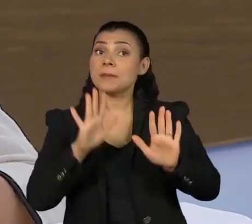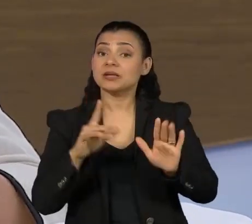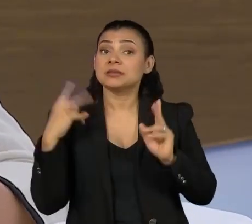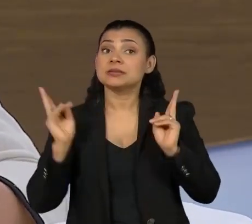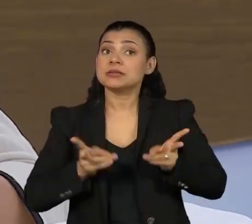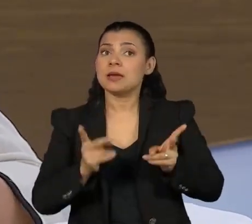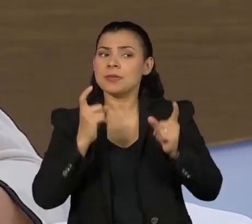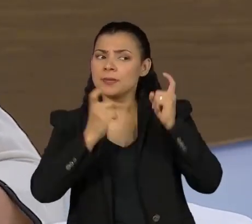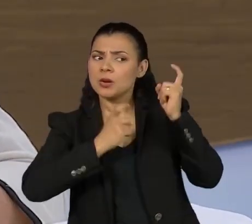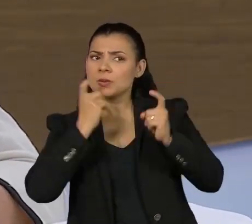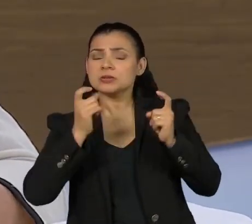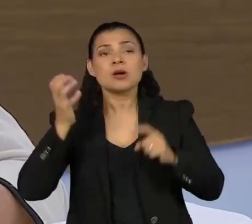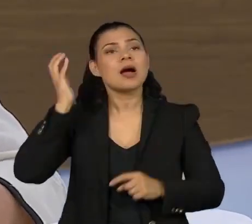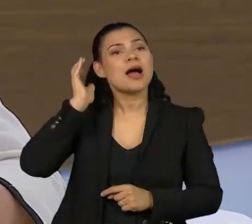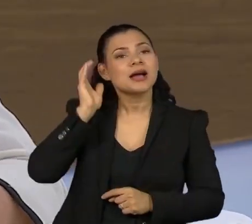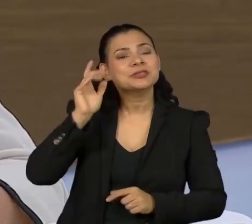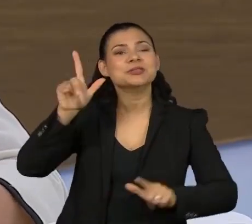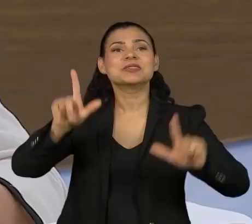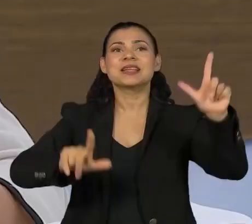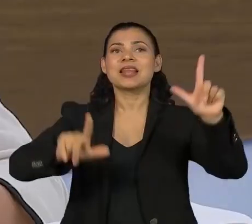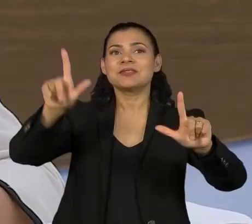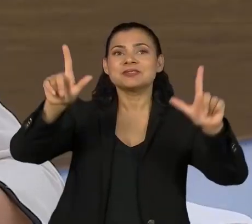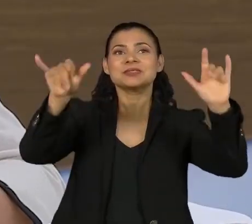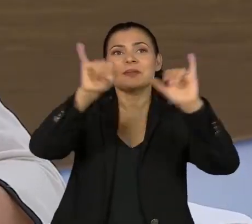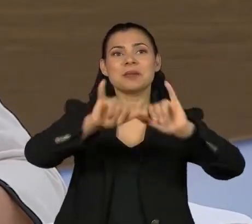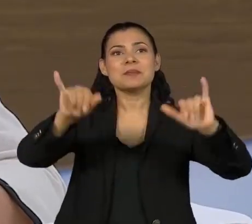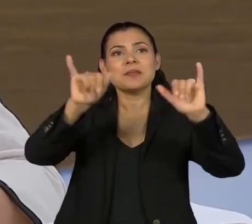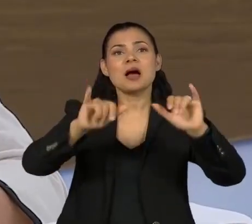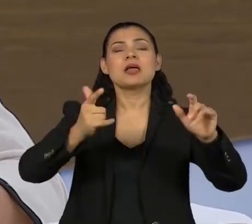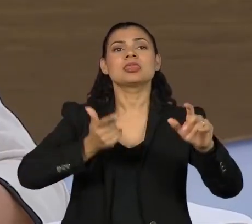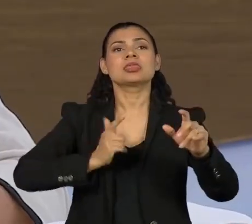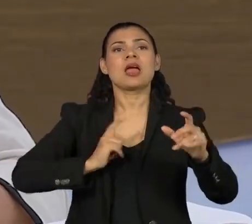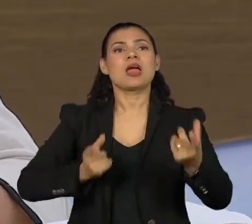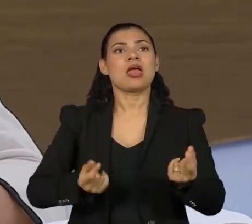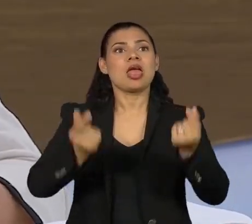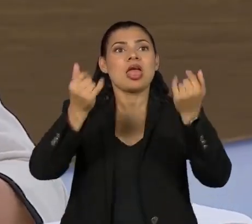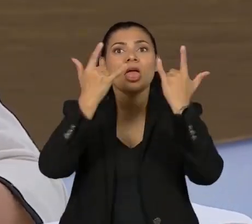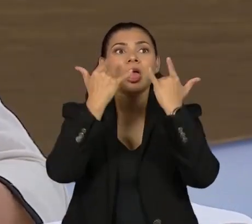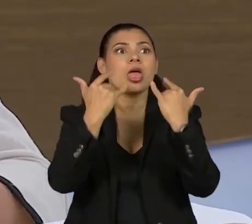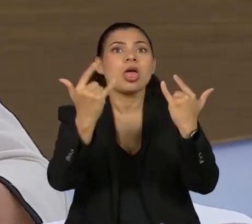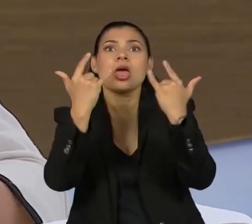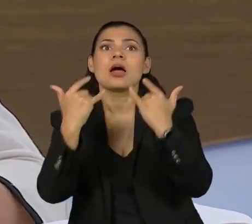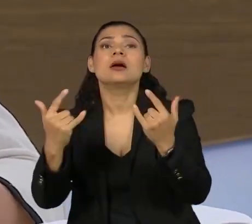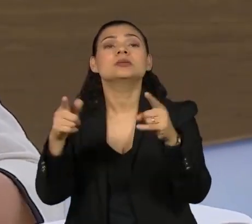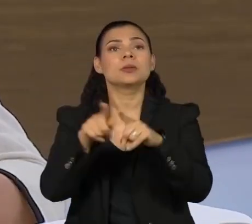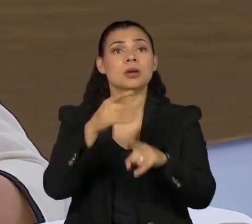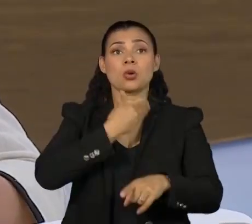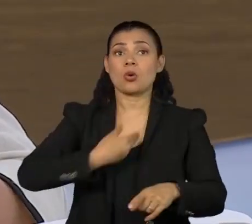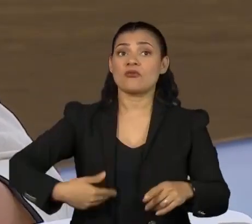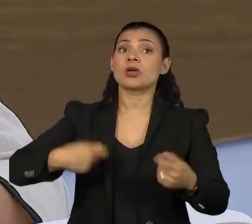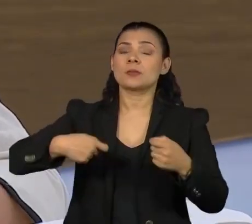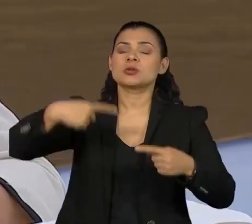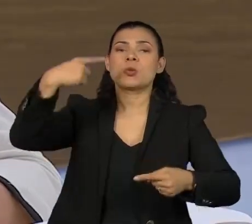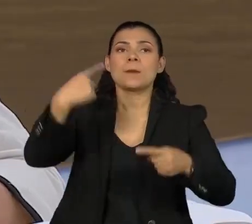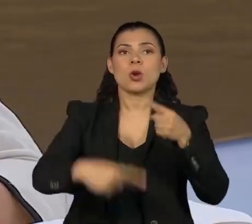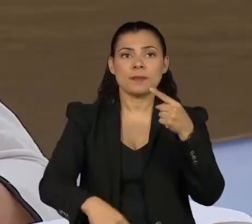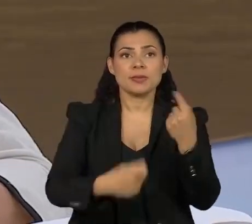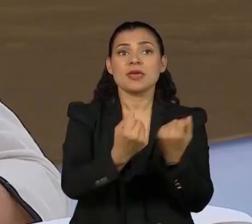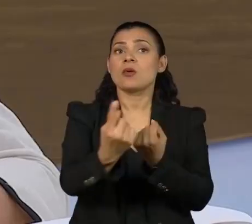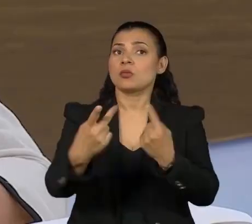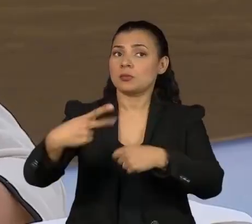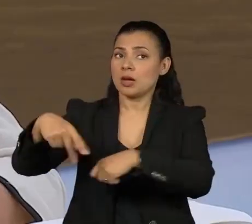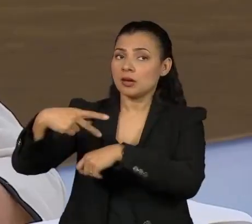preocupação. Rádio, televisão, com propagandas super ostensivas para as crianças, que até o governo teve que regulamentar em muitos